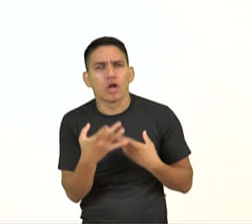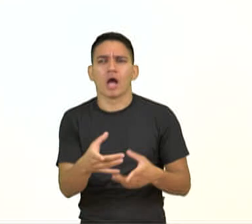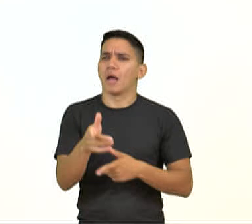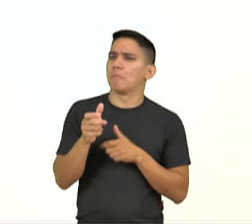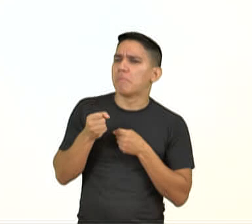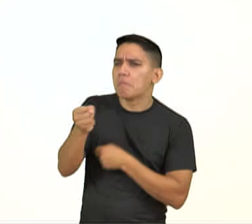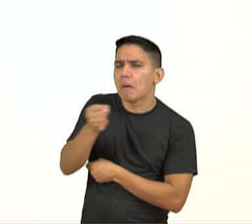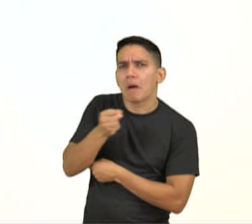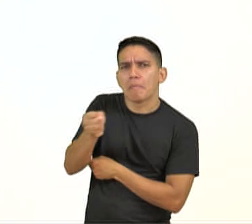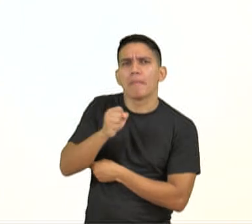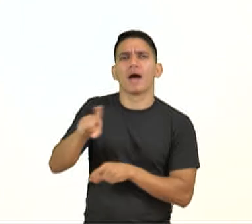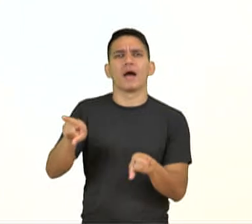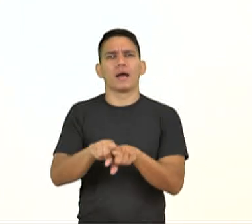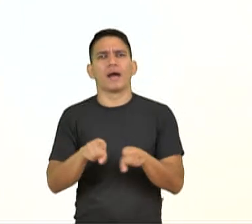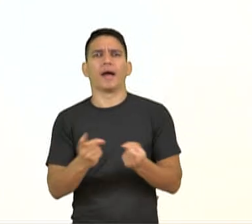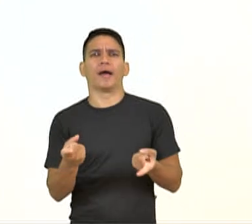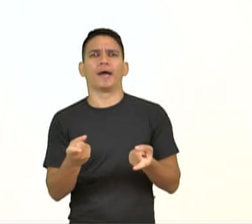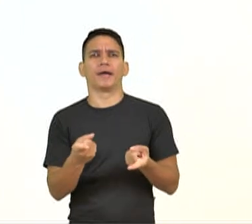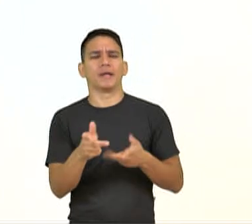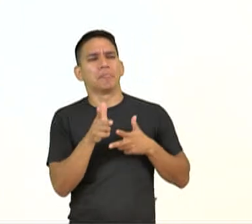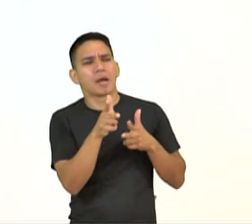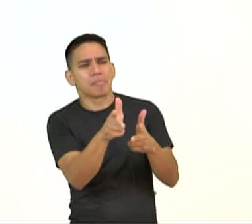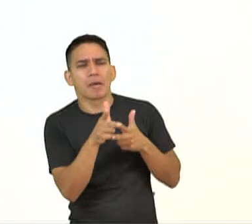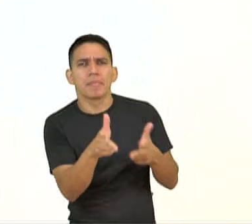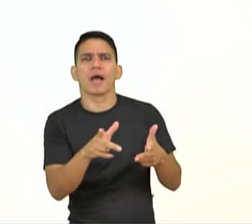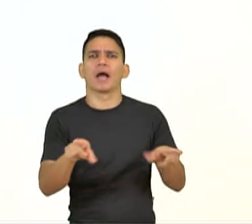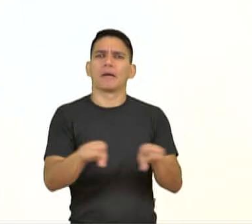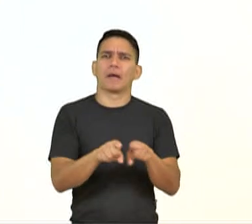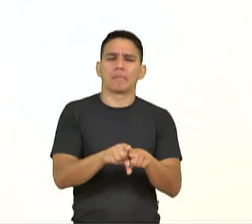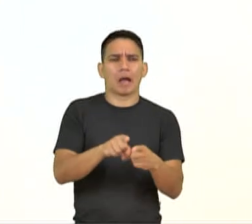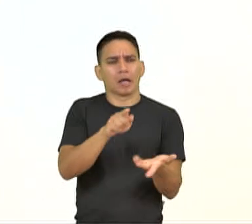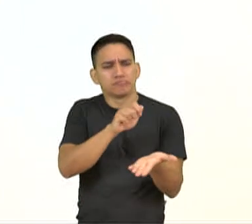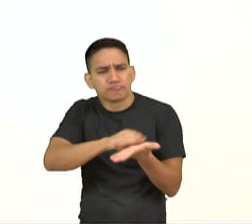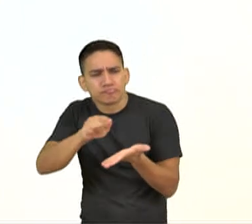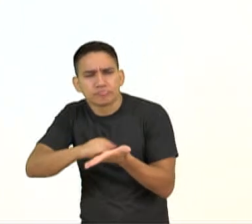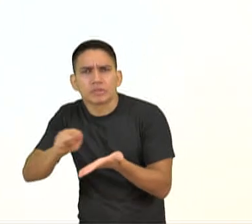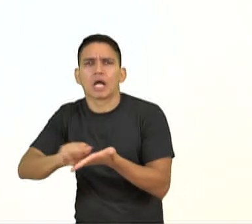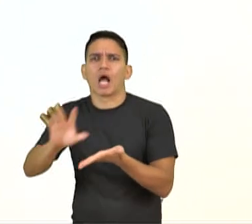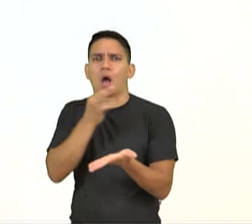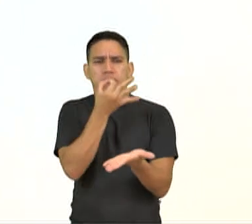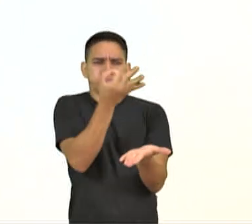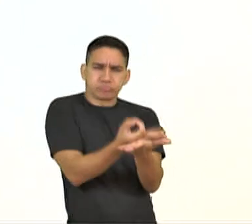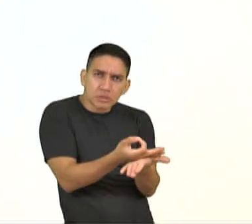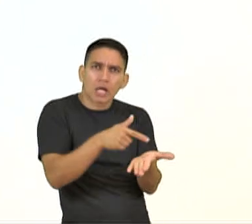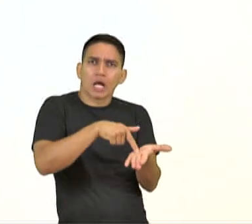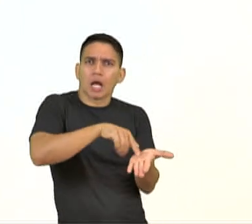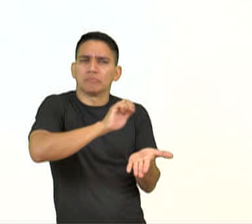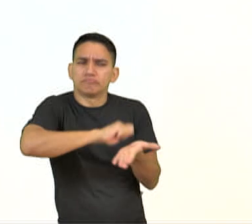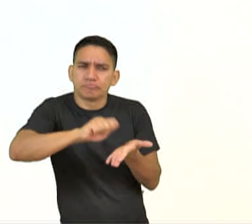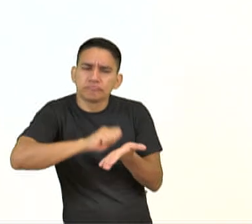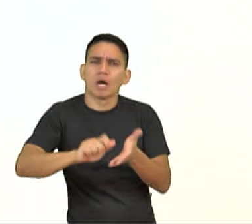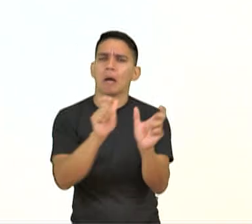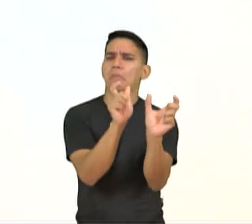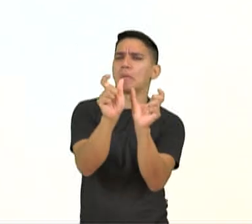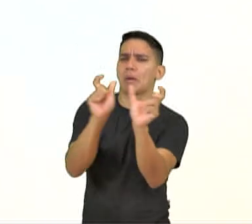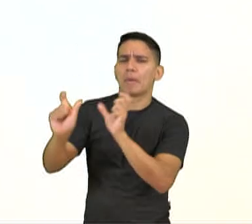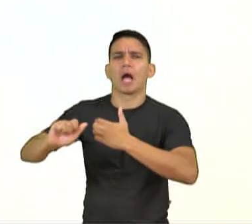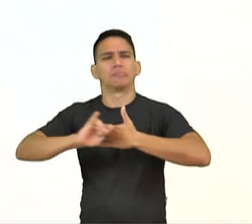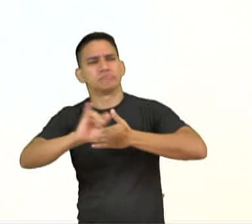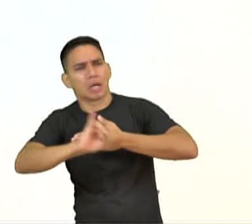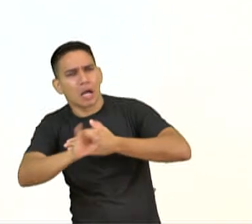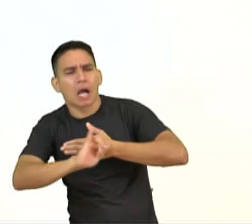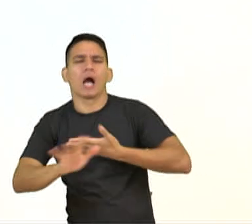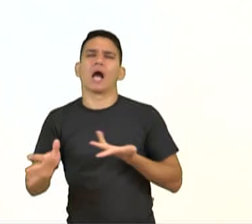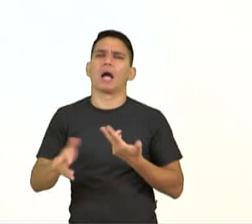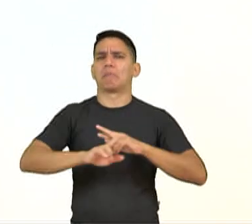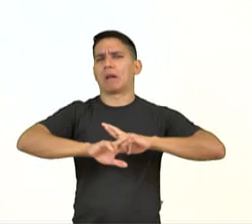reportagem, classificado, entrevista, o editorial, o artigo de opinião, as tiras, as crônicas,